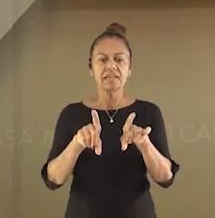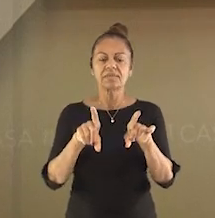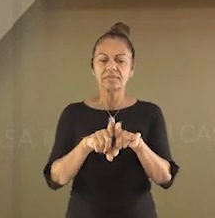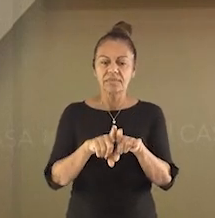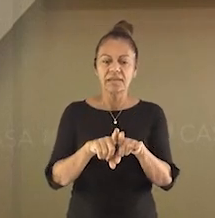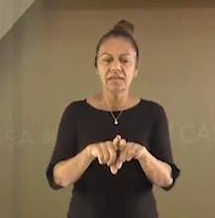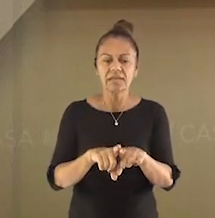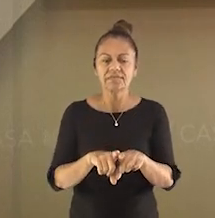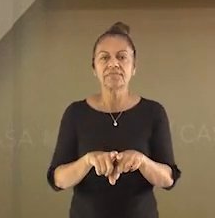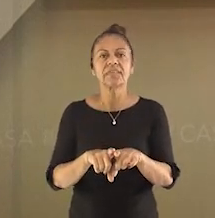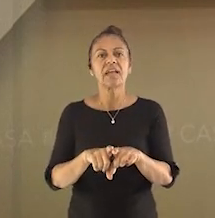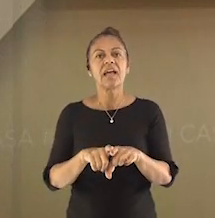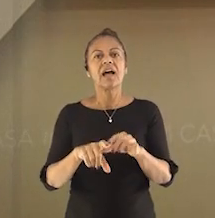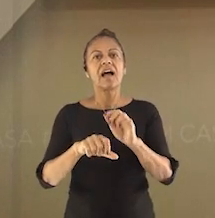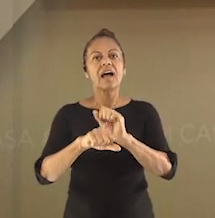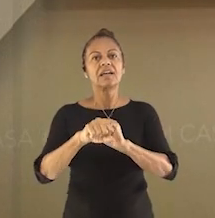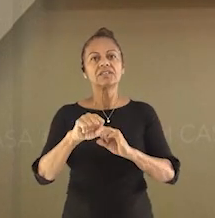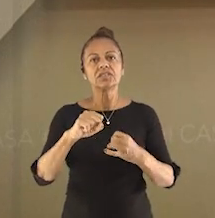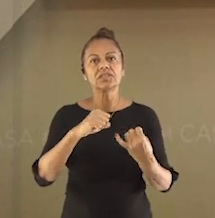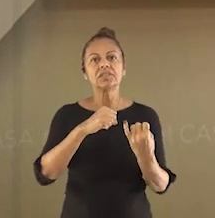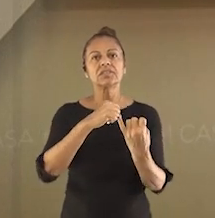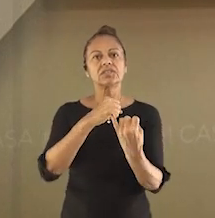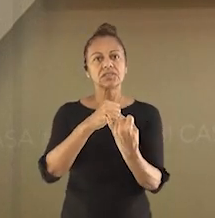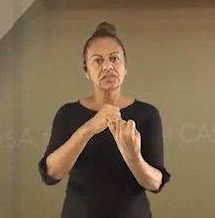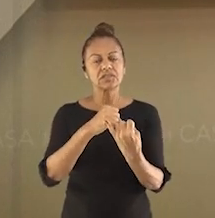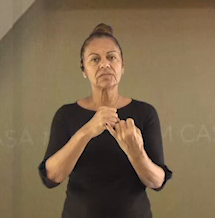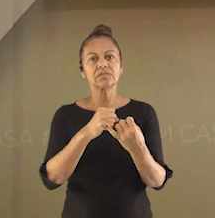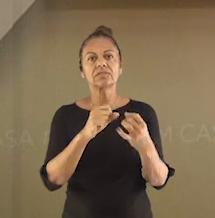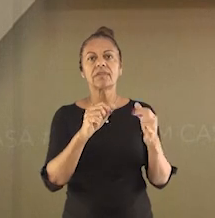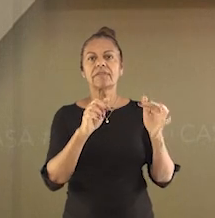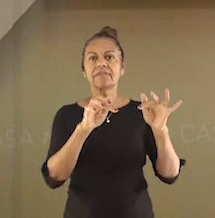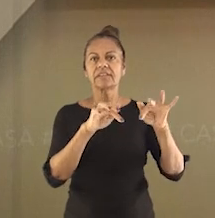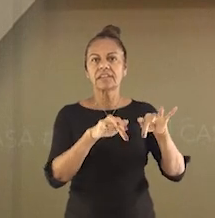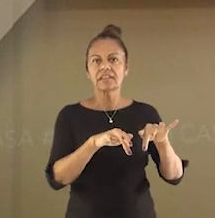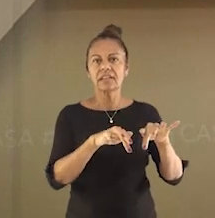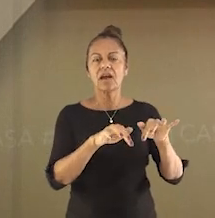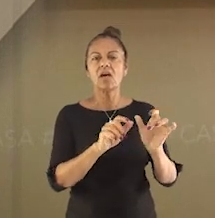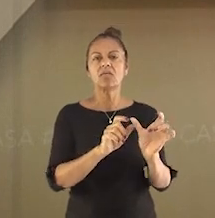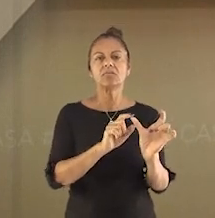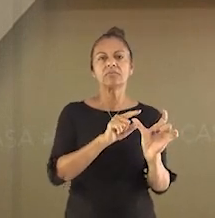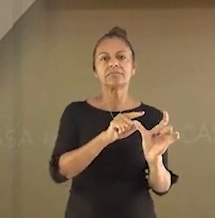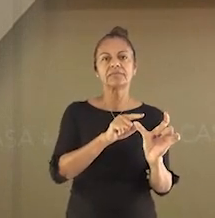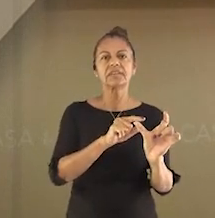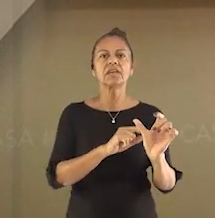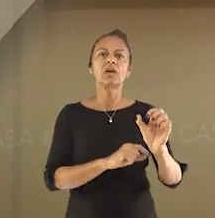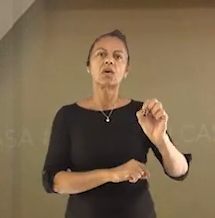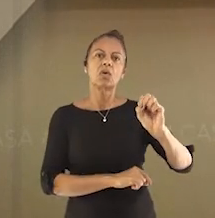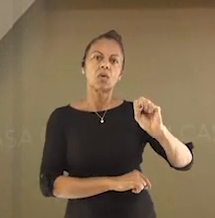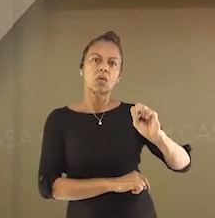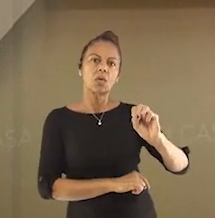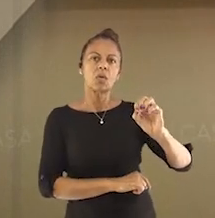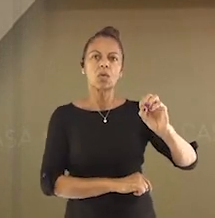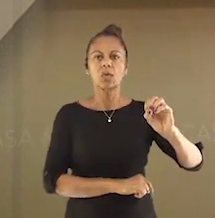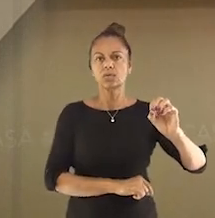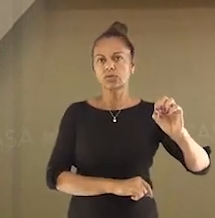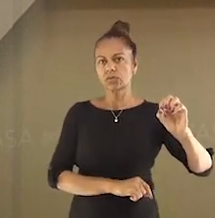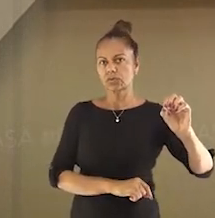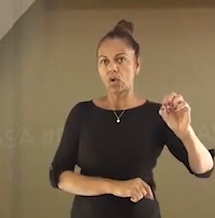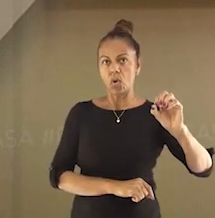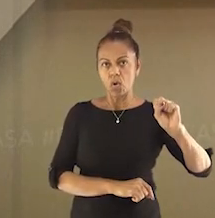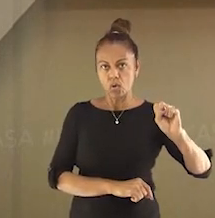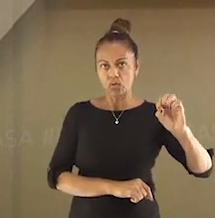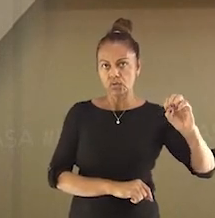pelo sufixo oso, ou seja, O-S-O, como indicado nos nossos